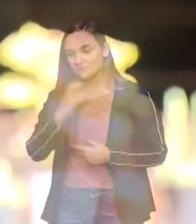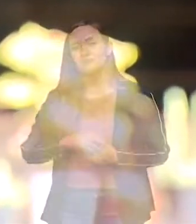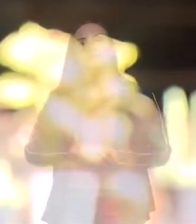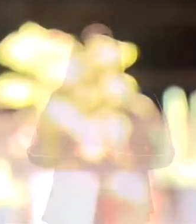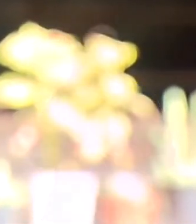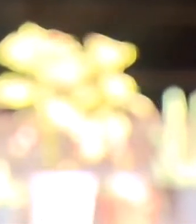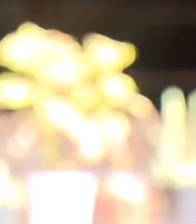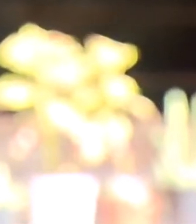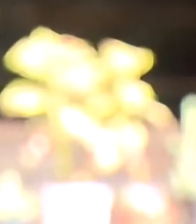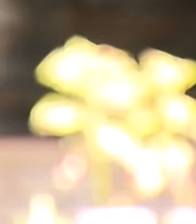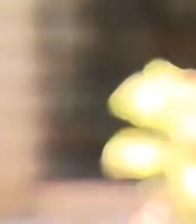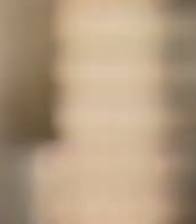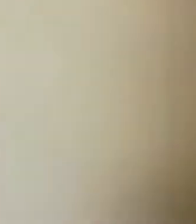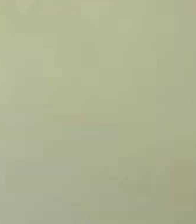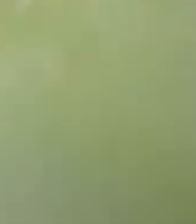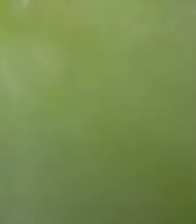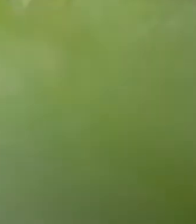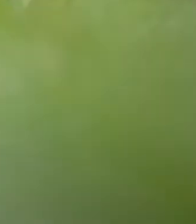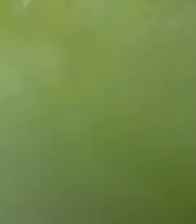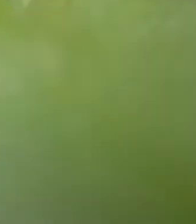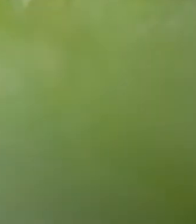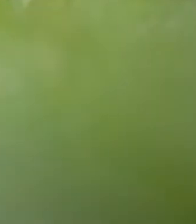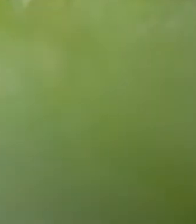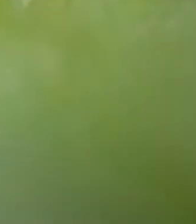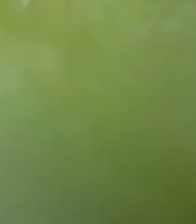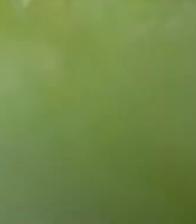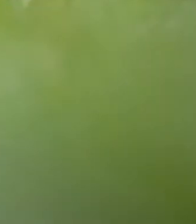sinto, entendeu?